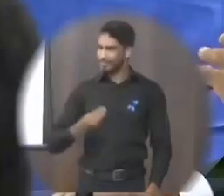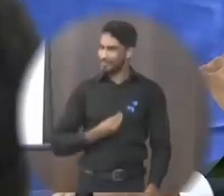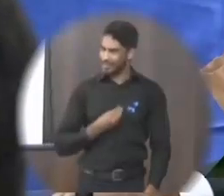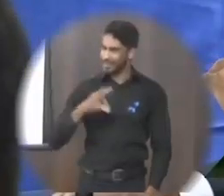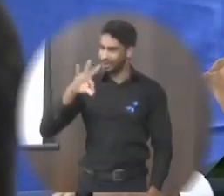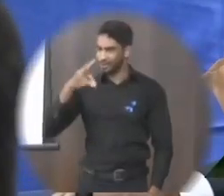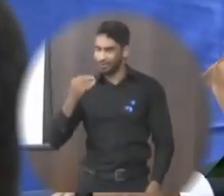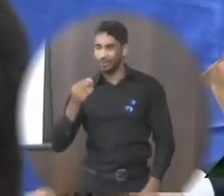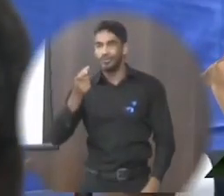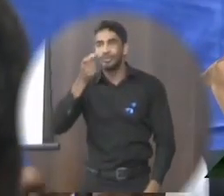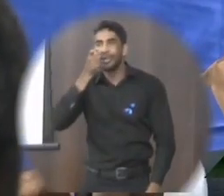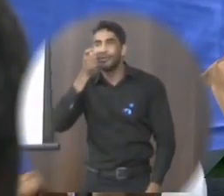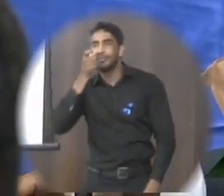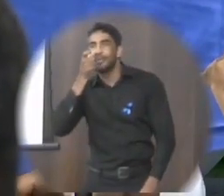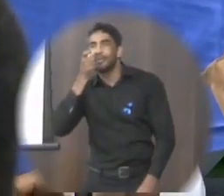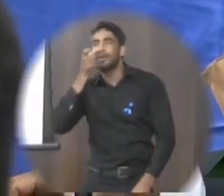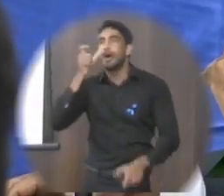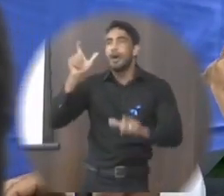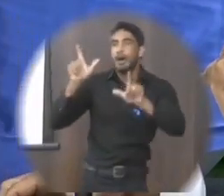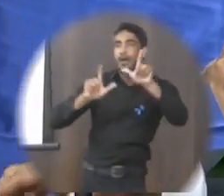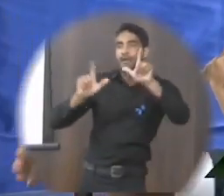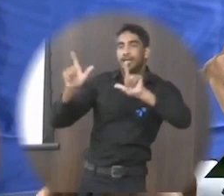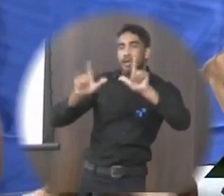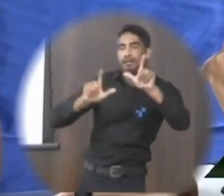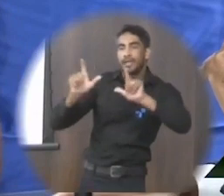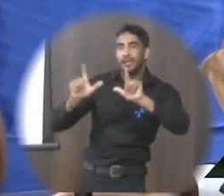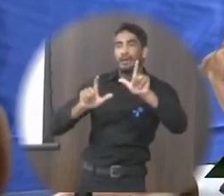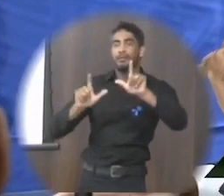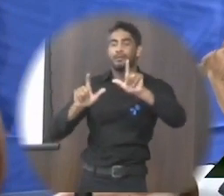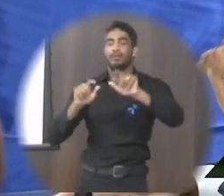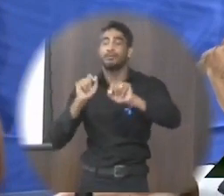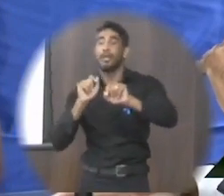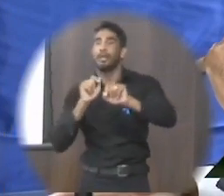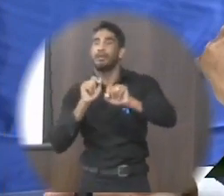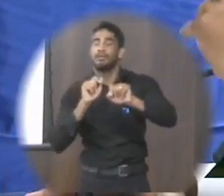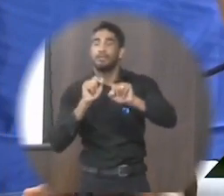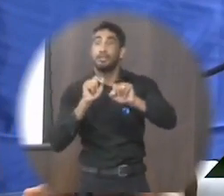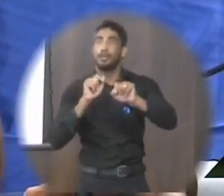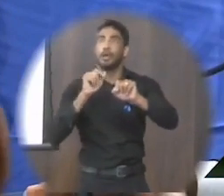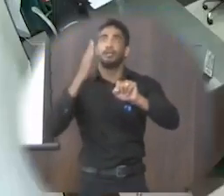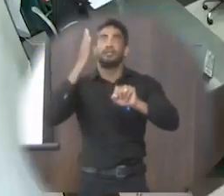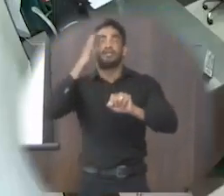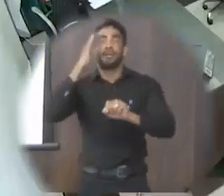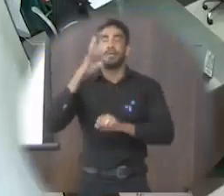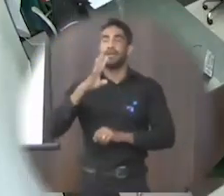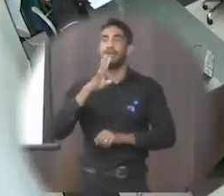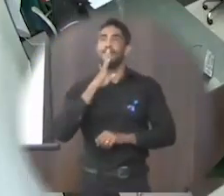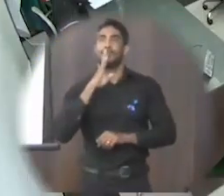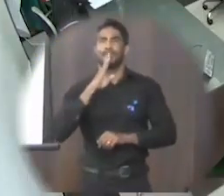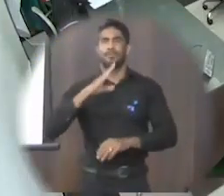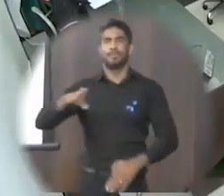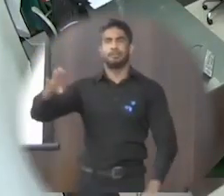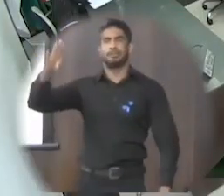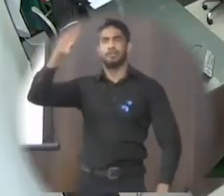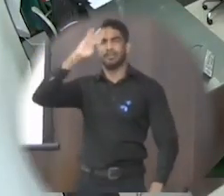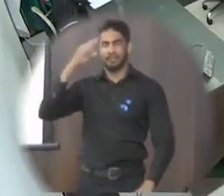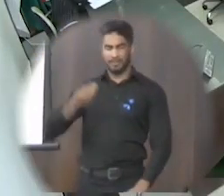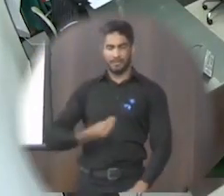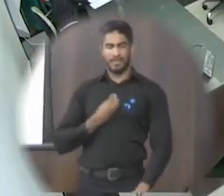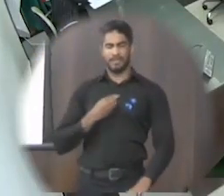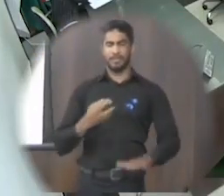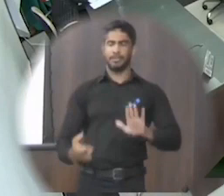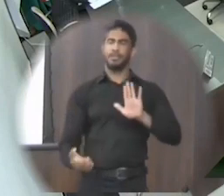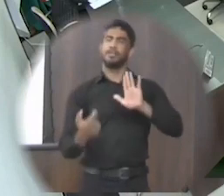acompanham a nossa reunião, de se enriquecer com o conhecimento do nosso tenente aqui presente hoje,